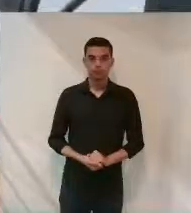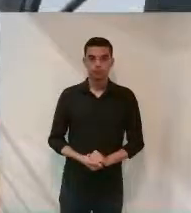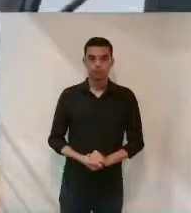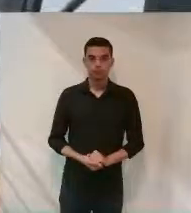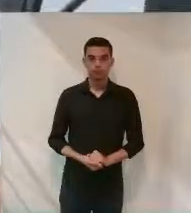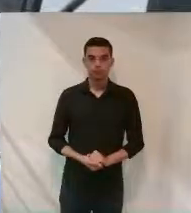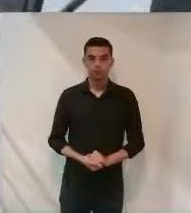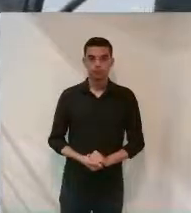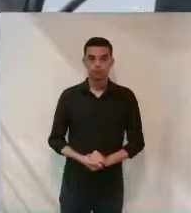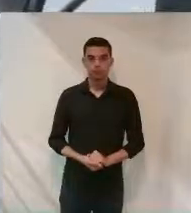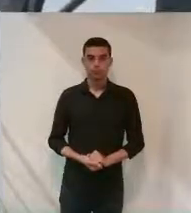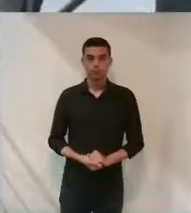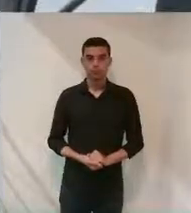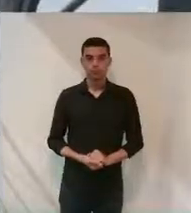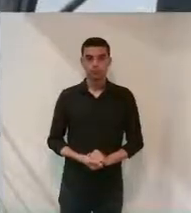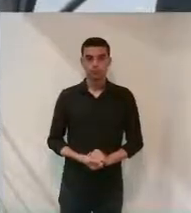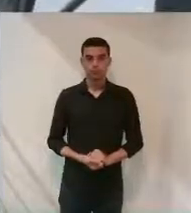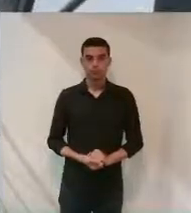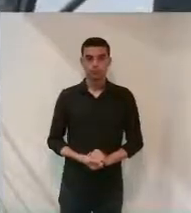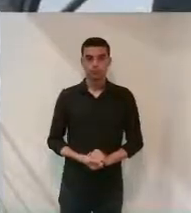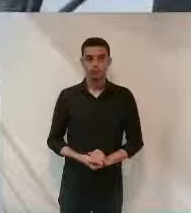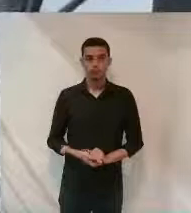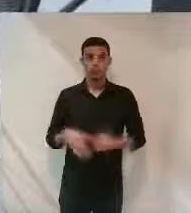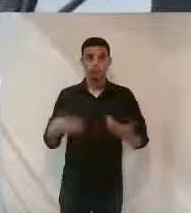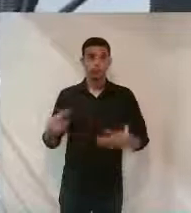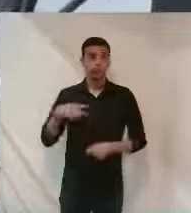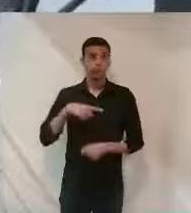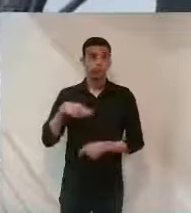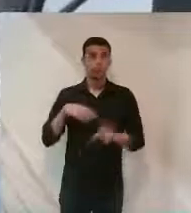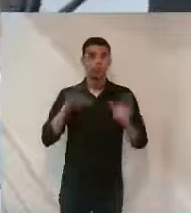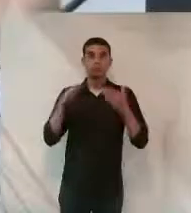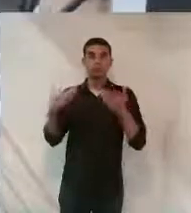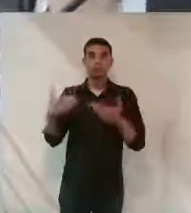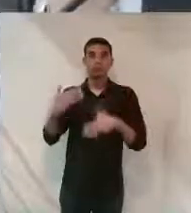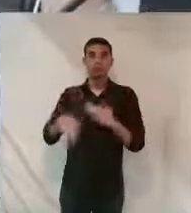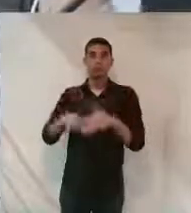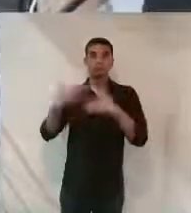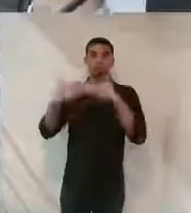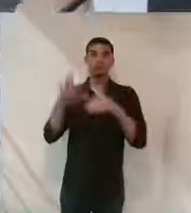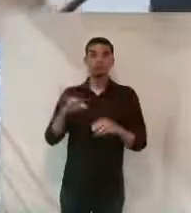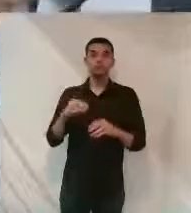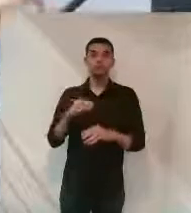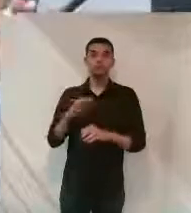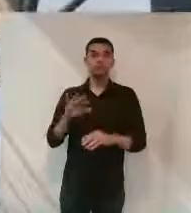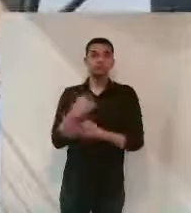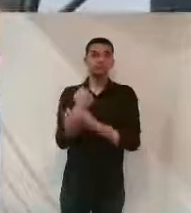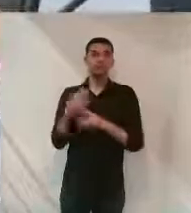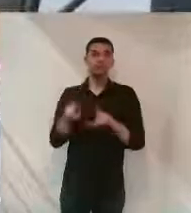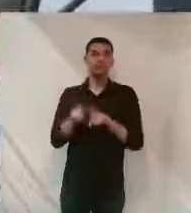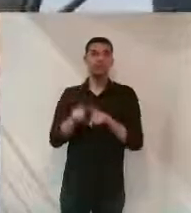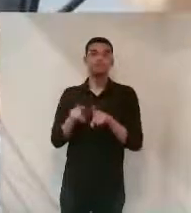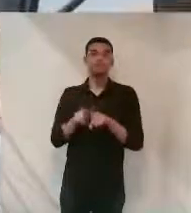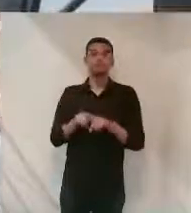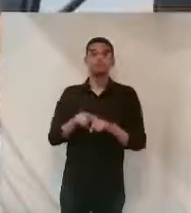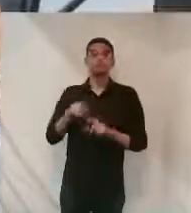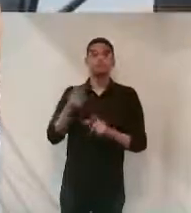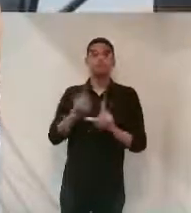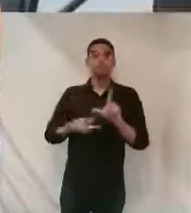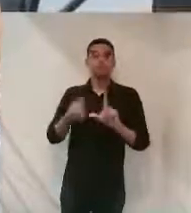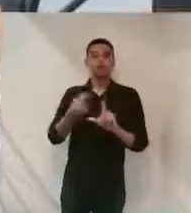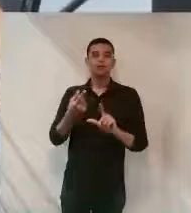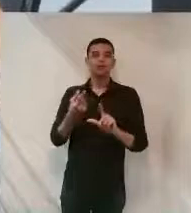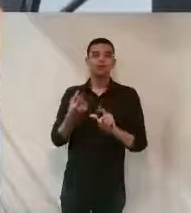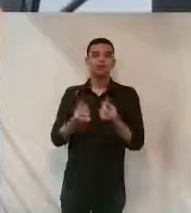como foco as questões relacionadas ao desenvolvimento sustentável e, mais especificamente, a gestão de resíduos sólidos e da